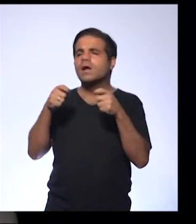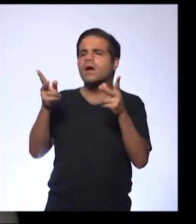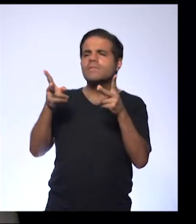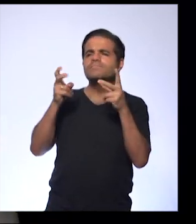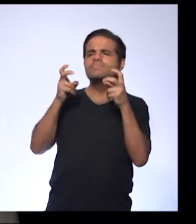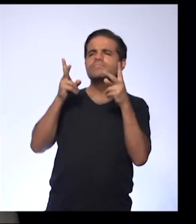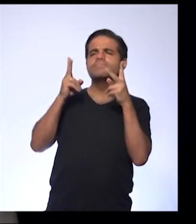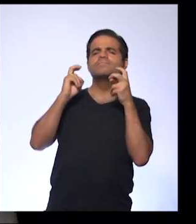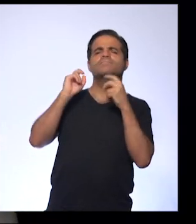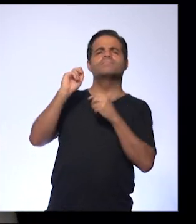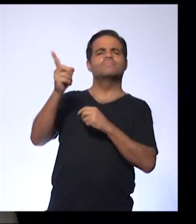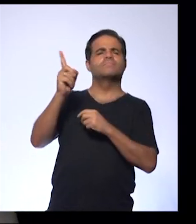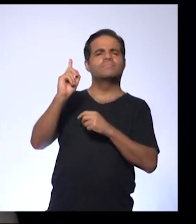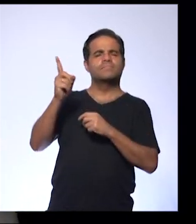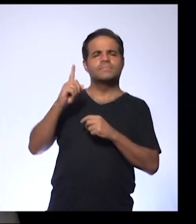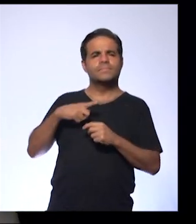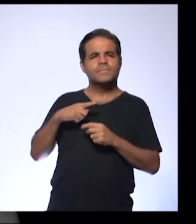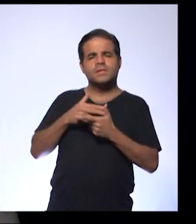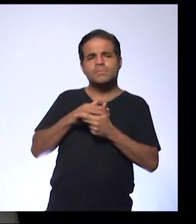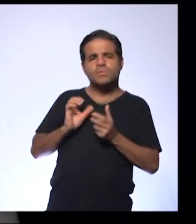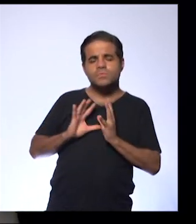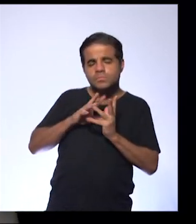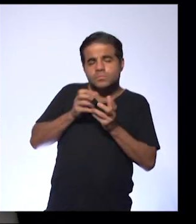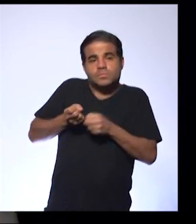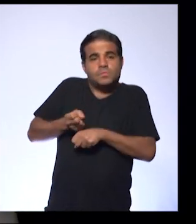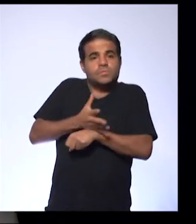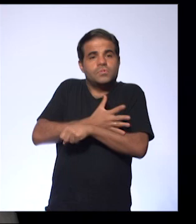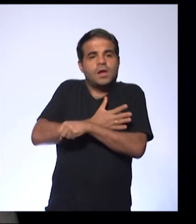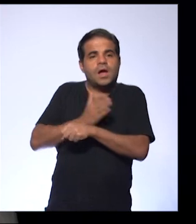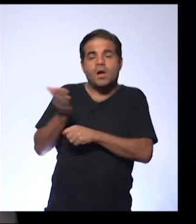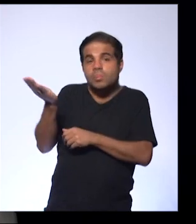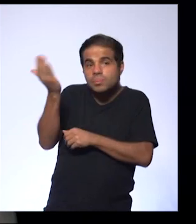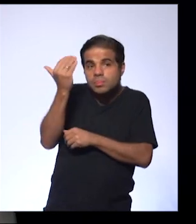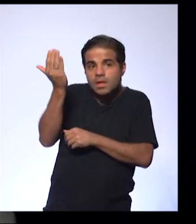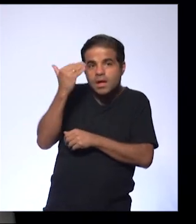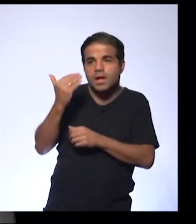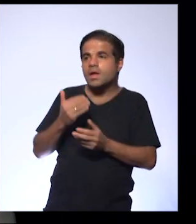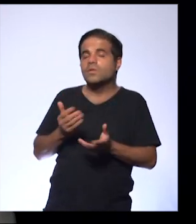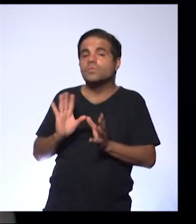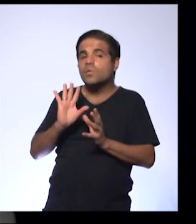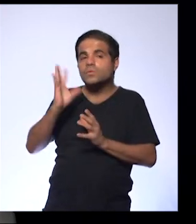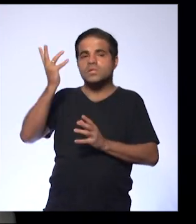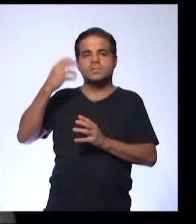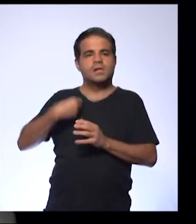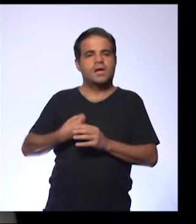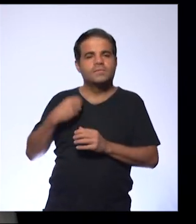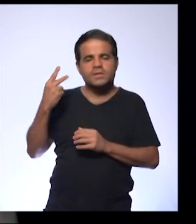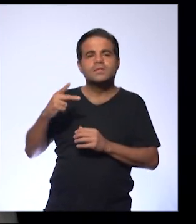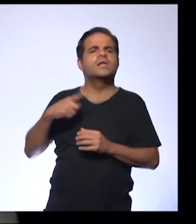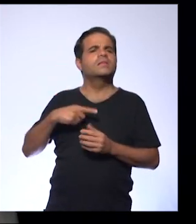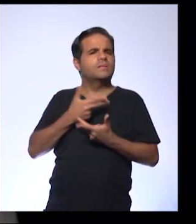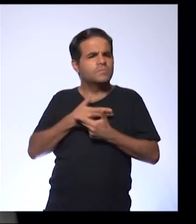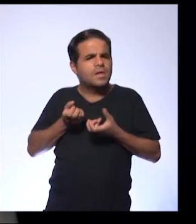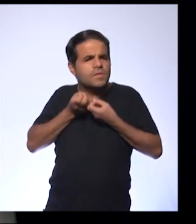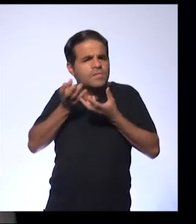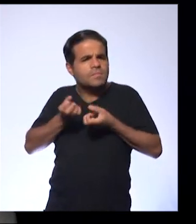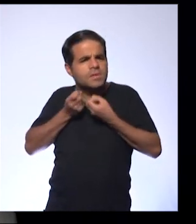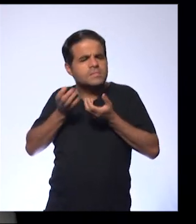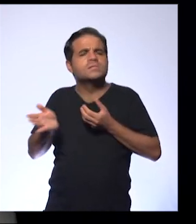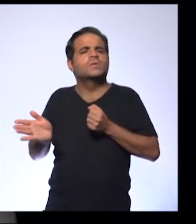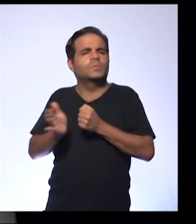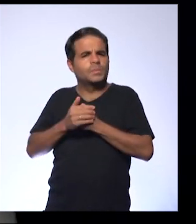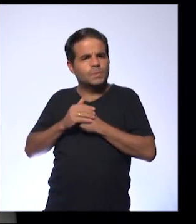começa a perceber que há um mundo emocional acontecendo enquanto a pessoa diz o que está dizendo. E tem muitas informações